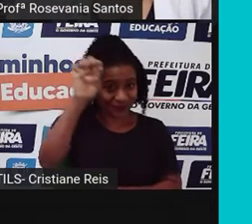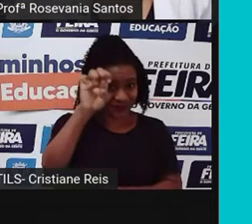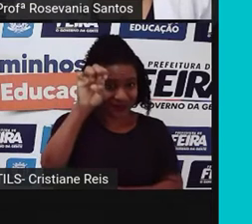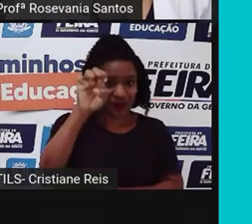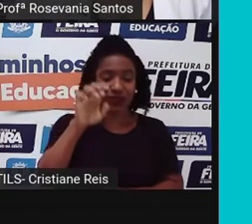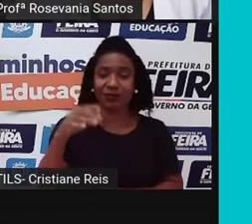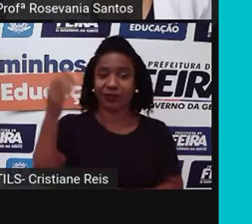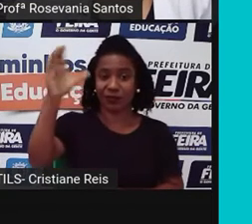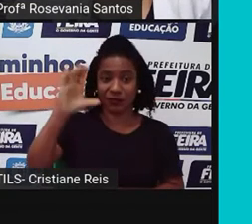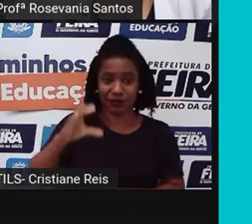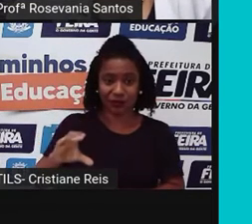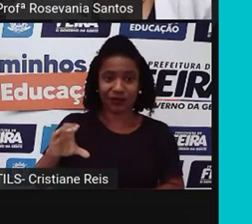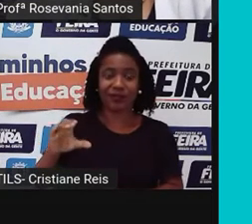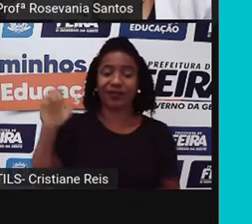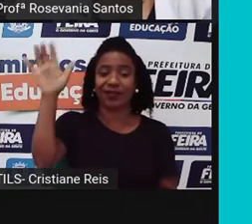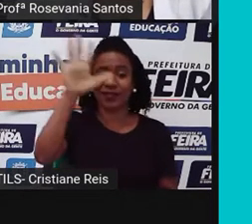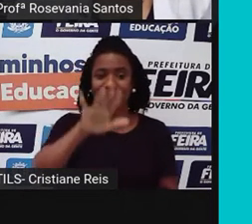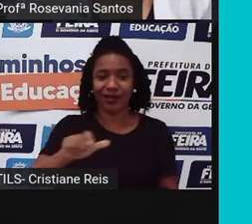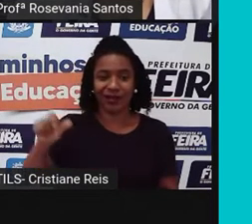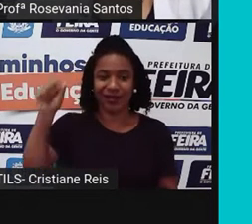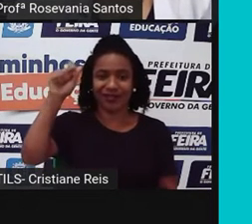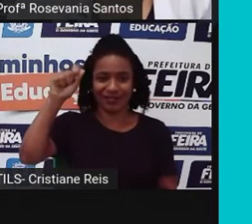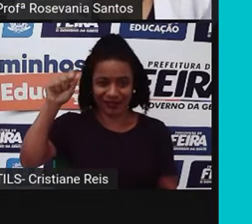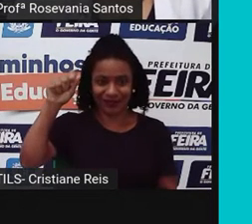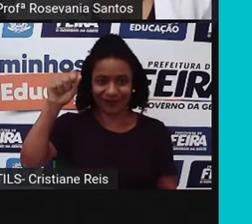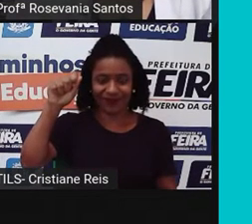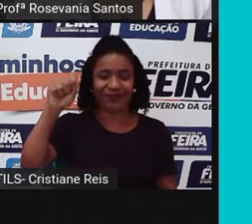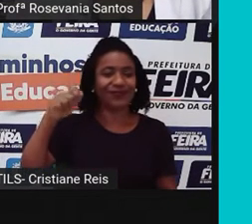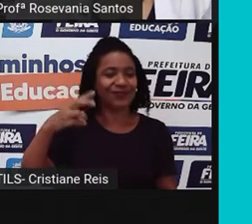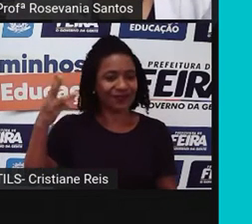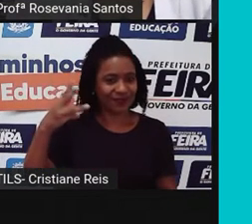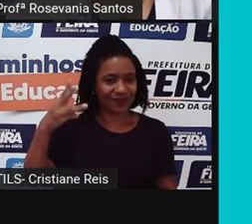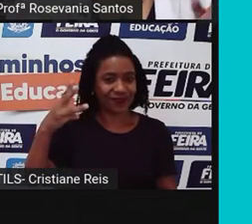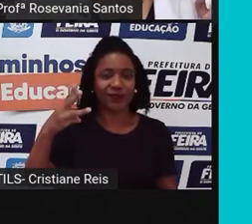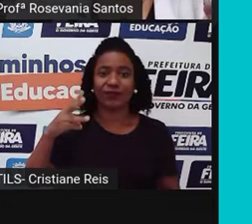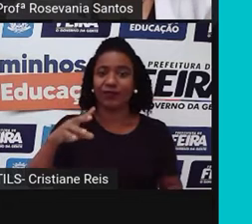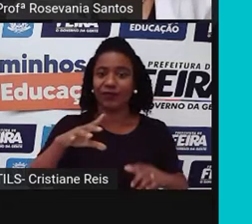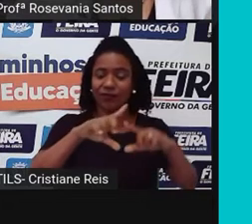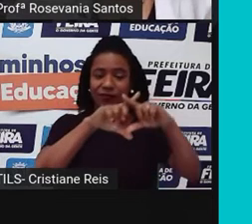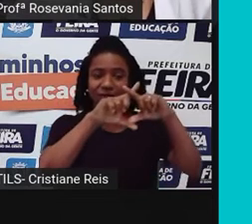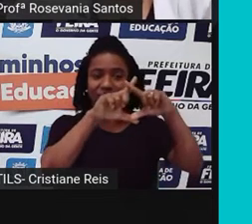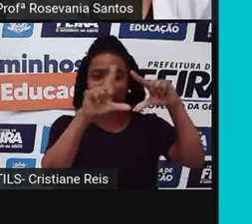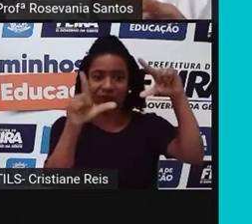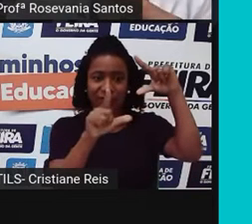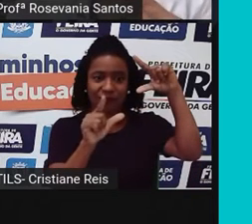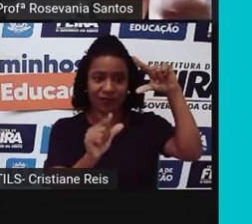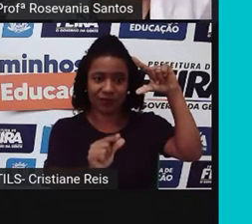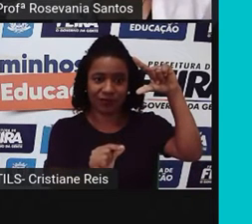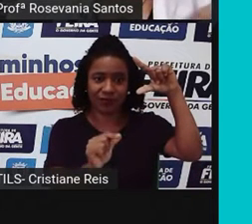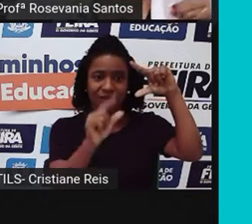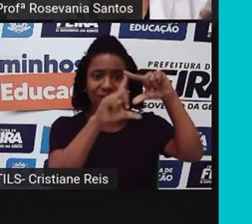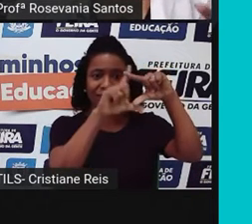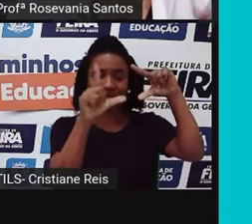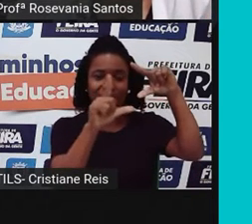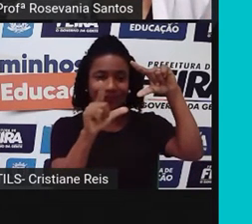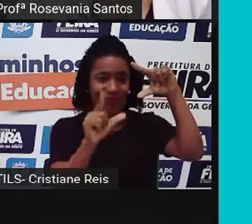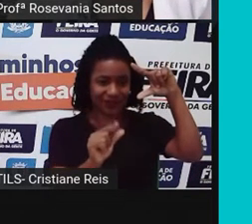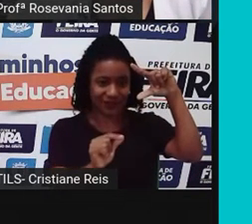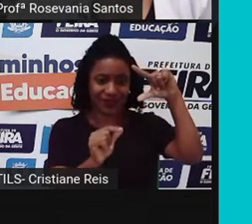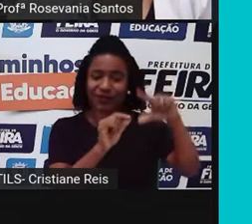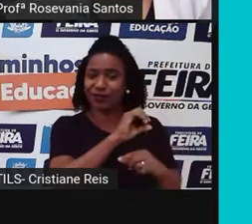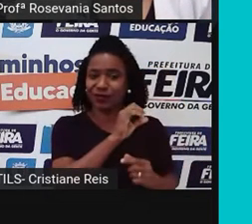o continente da Ásia, que é o terceiro continente, a África, não que seja essa numeração, tá, gente? É só porque a PRO contou